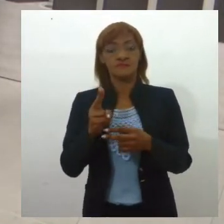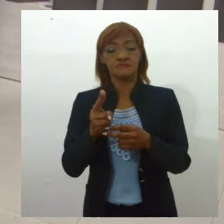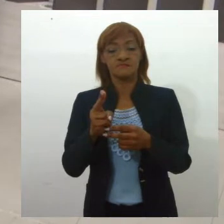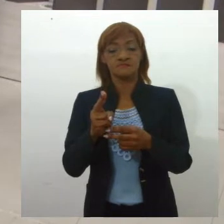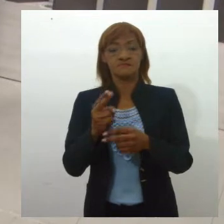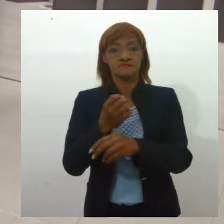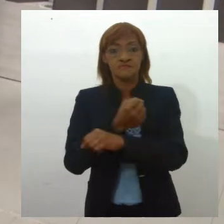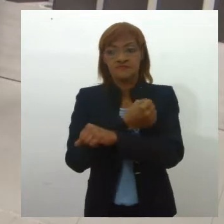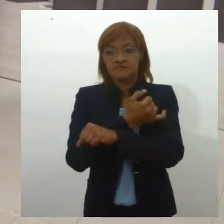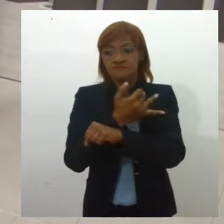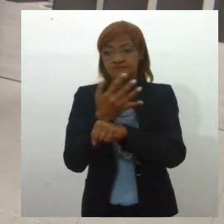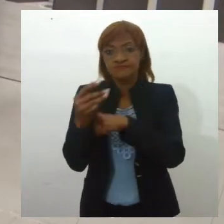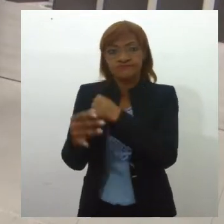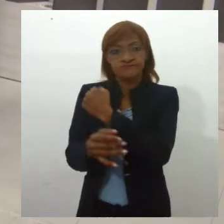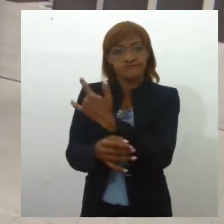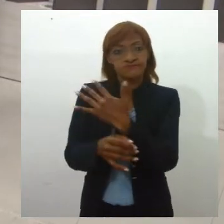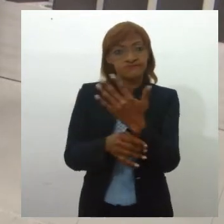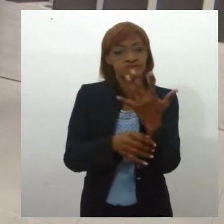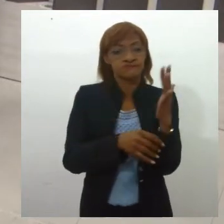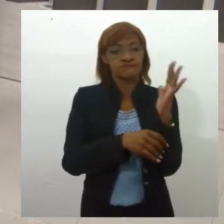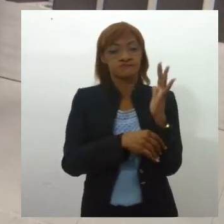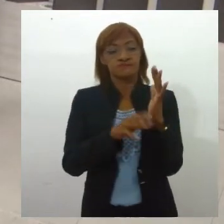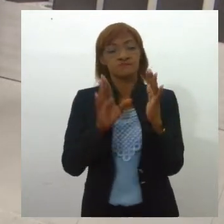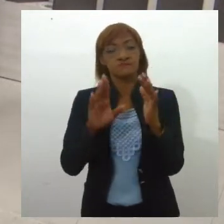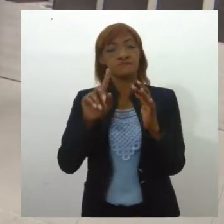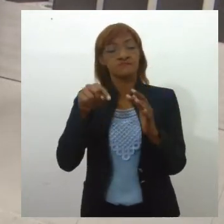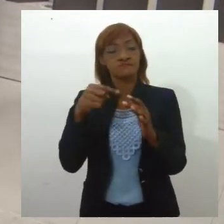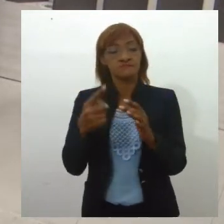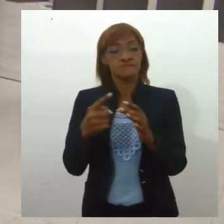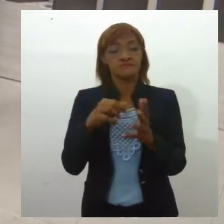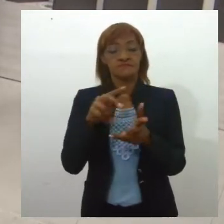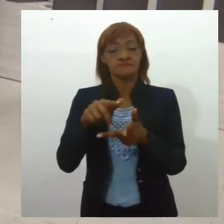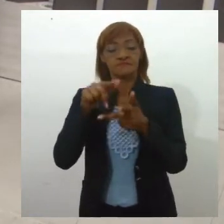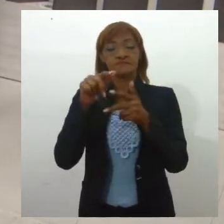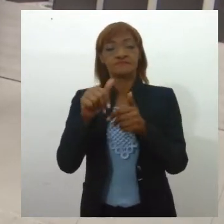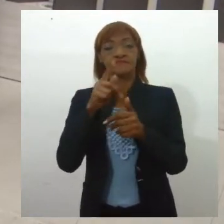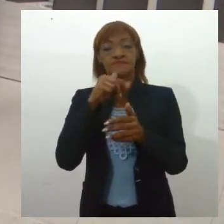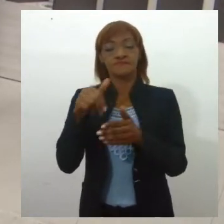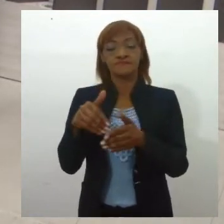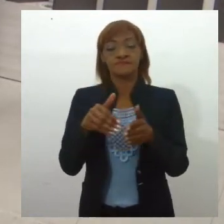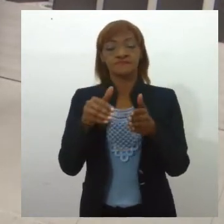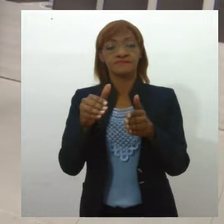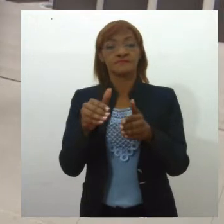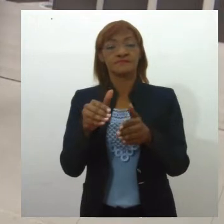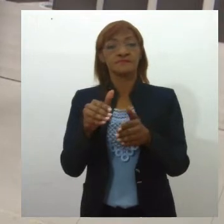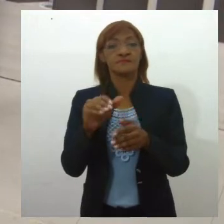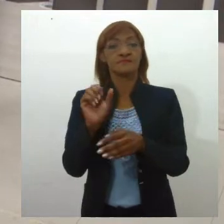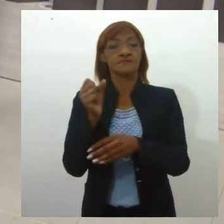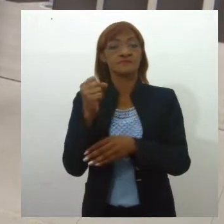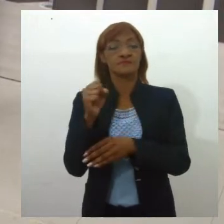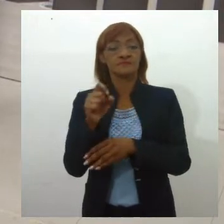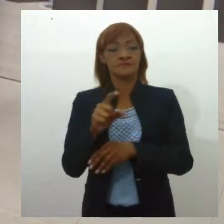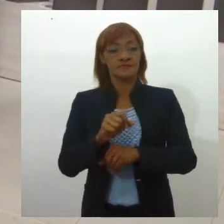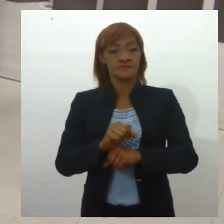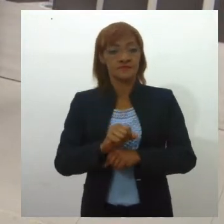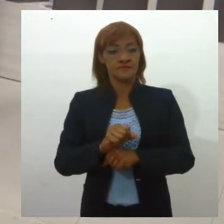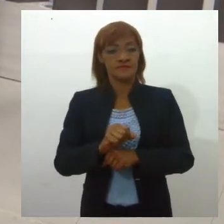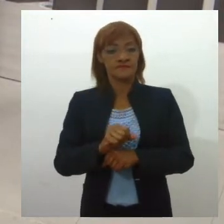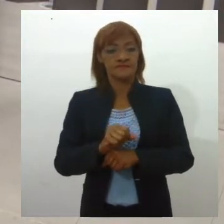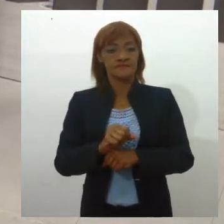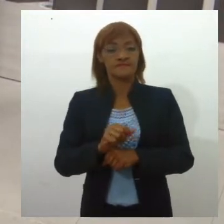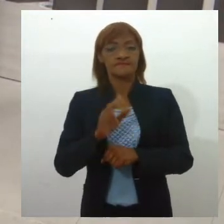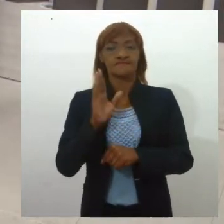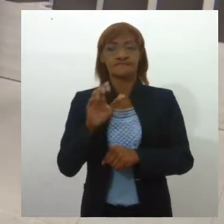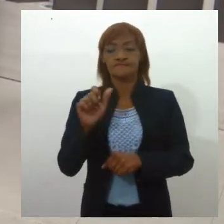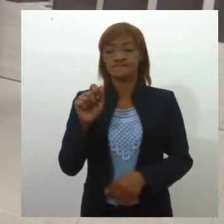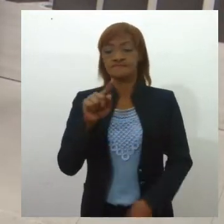sobre a sustentabilidade hídrica do Rio Sergipe. E no, na segunda, a primeira parte é chamada Zahá,